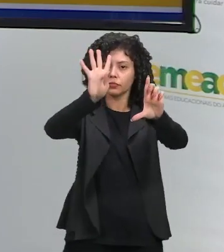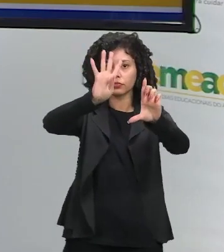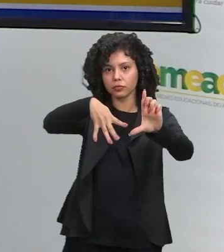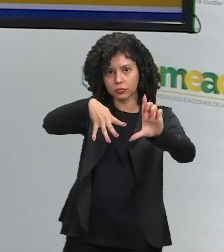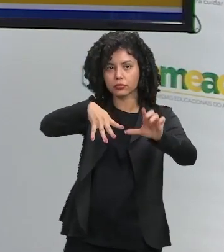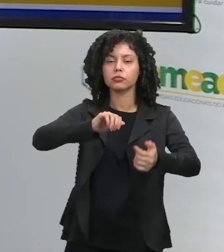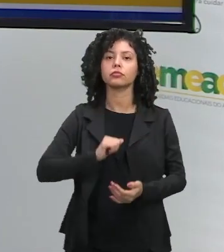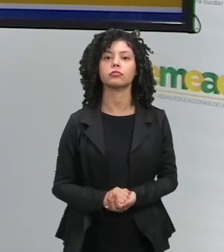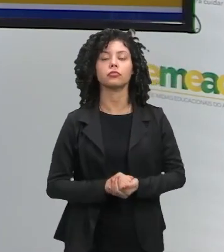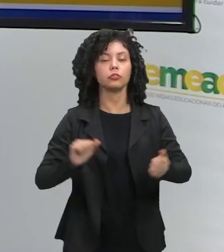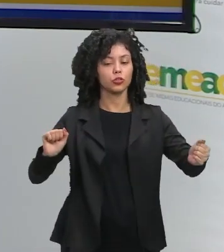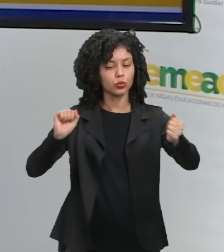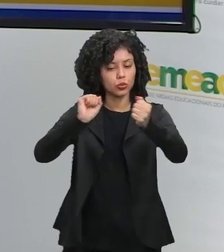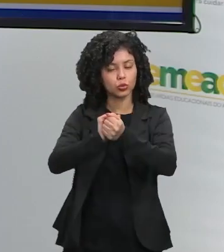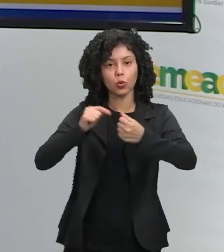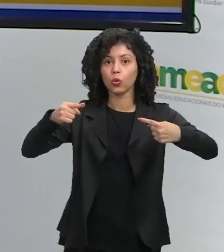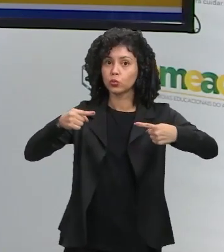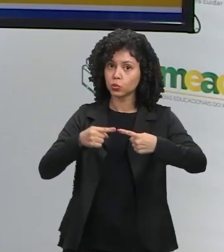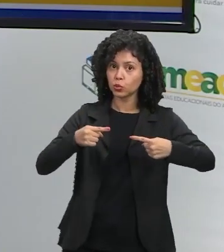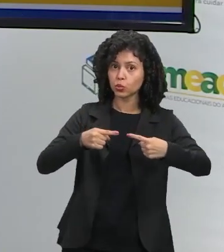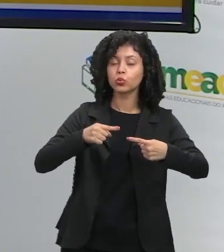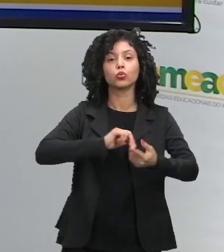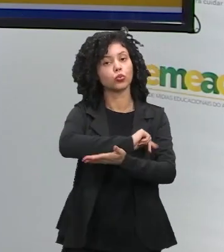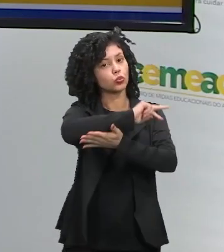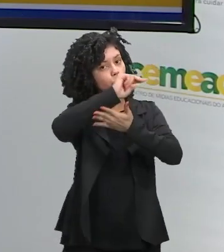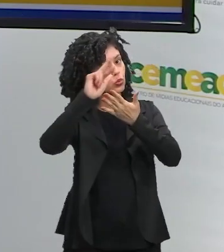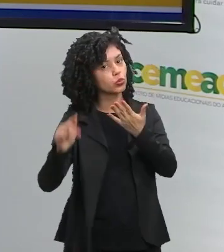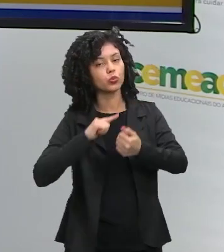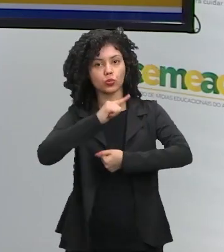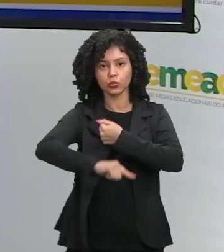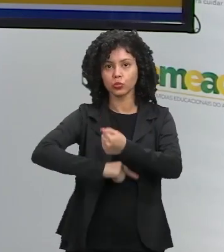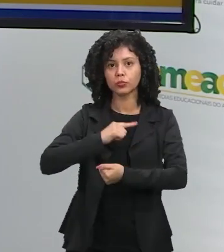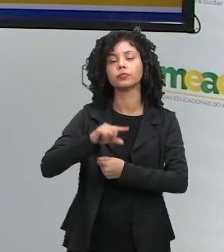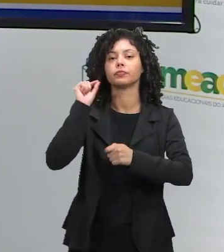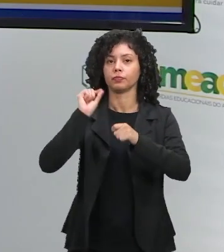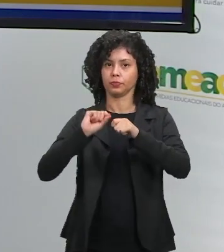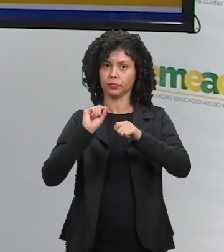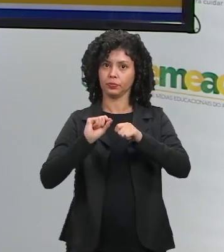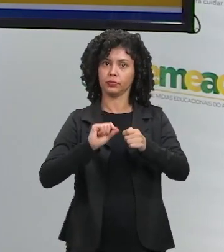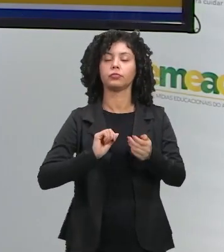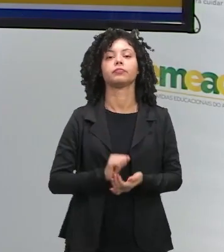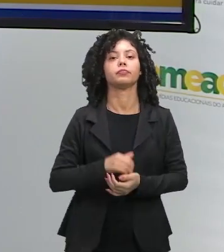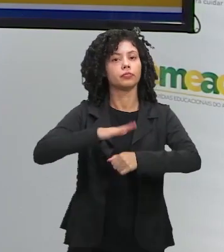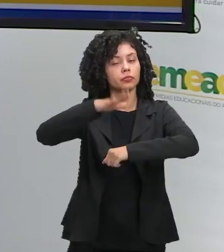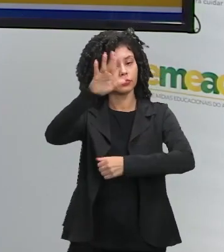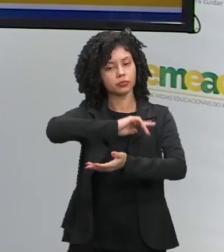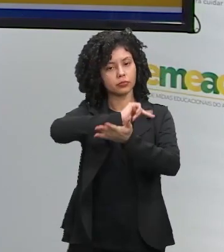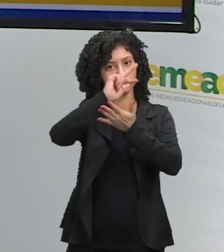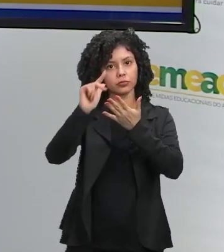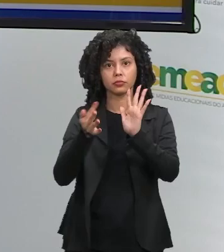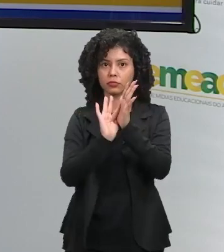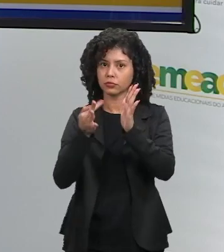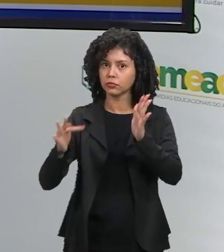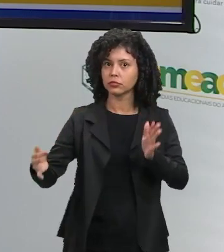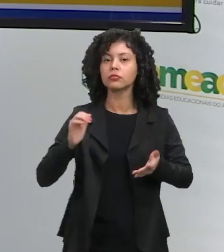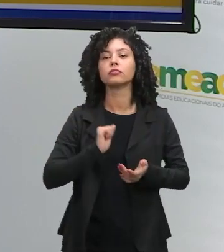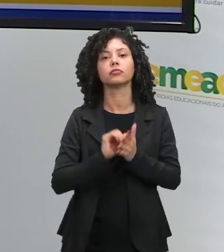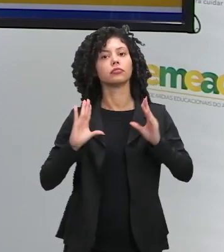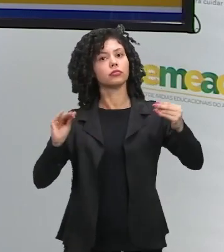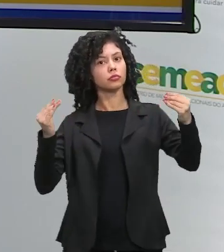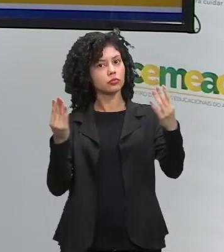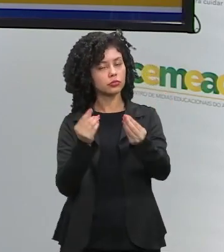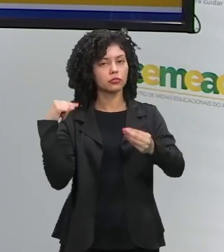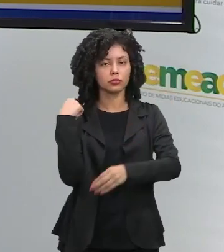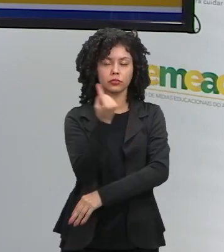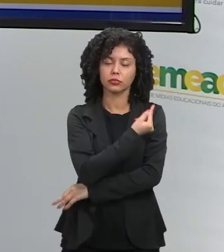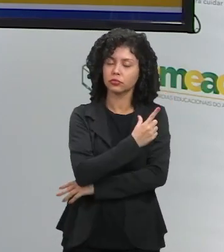periódica. E a junção, a combinação desses inúmeros átomos que vão formar as mais variadas formas de substâncias